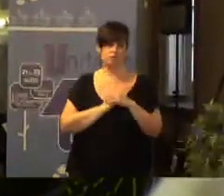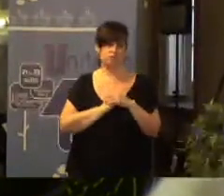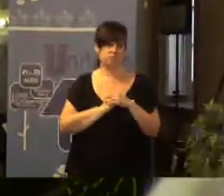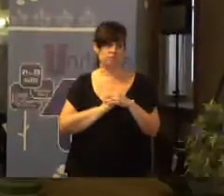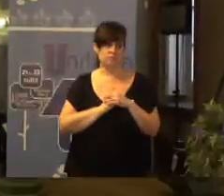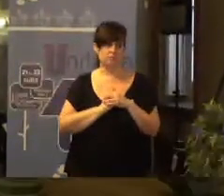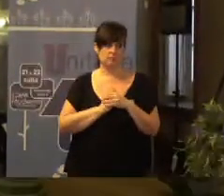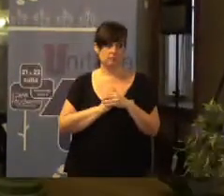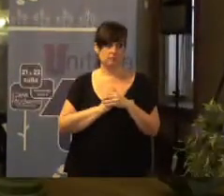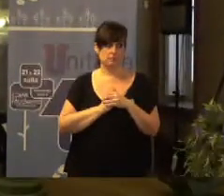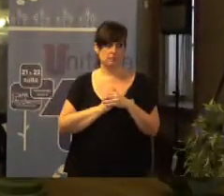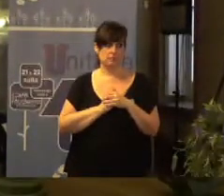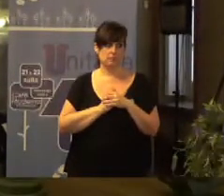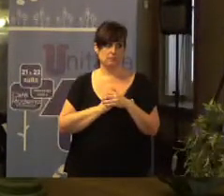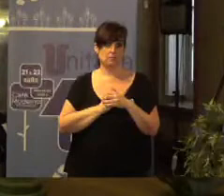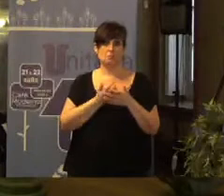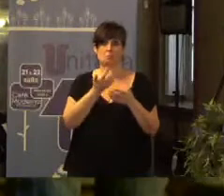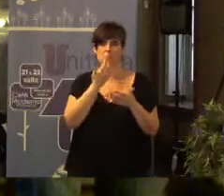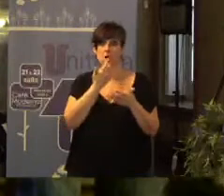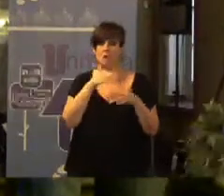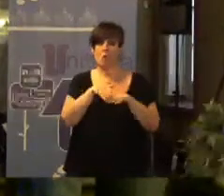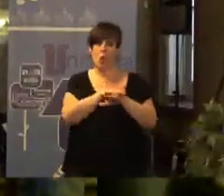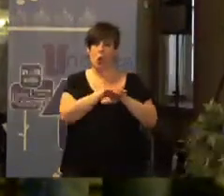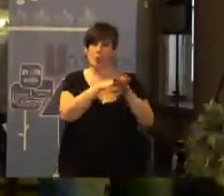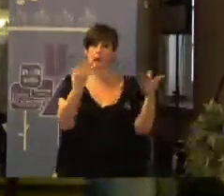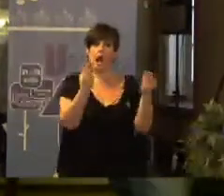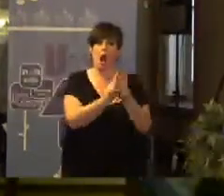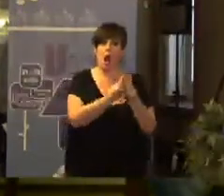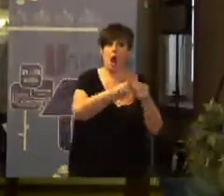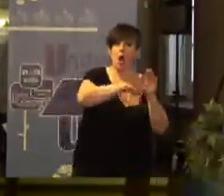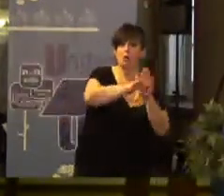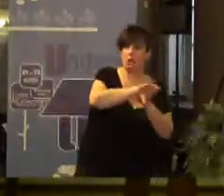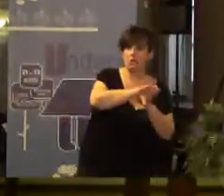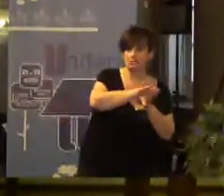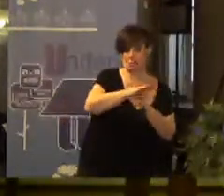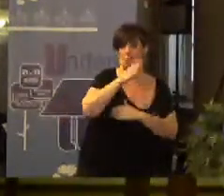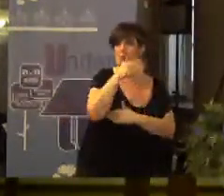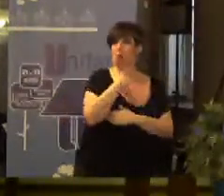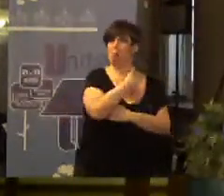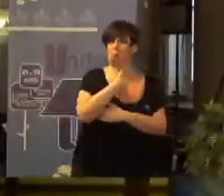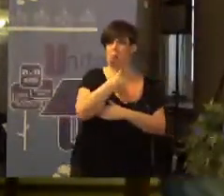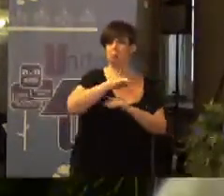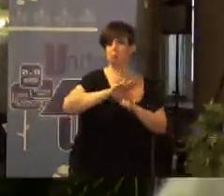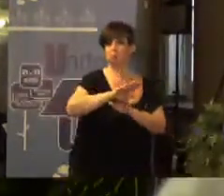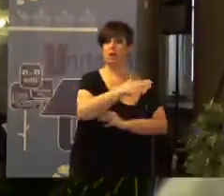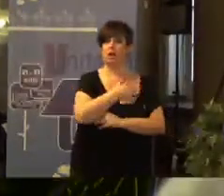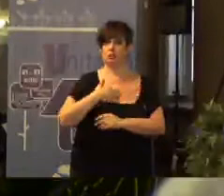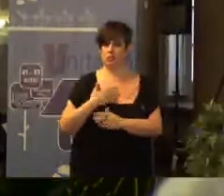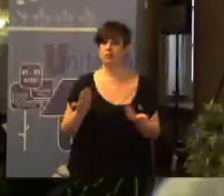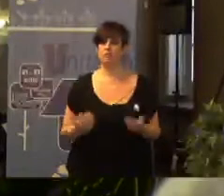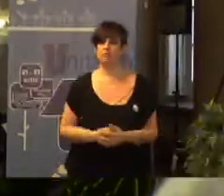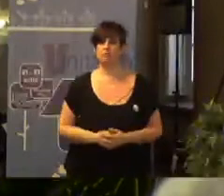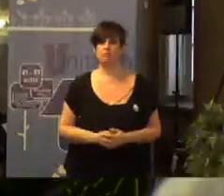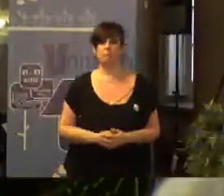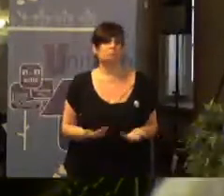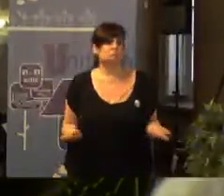E governa com a direita quando quer governar como a direita. Ponto. E,